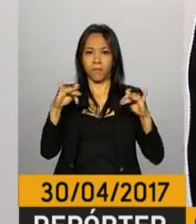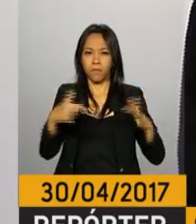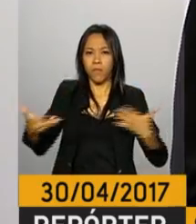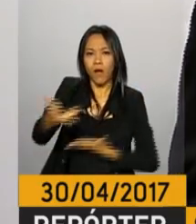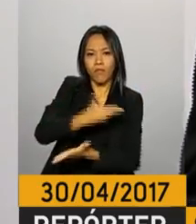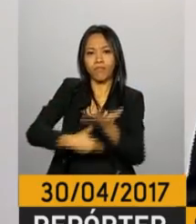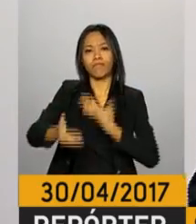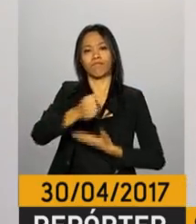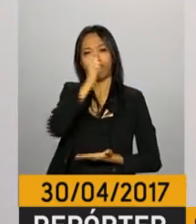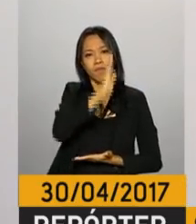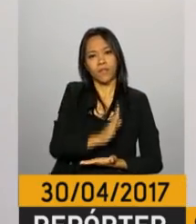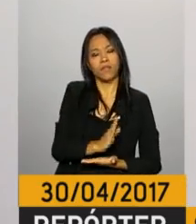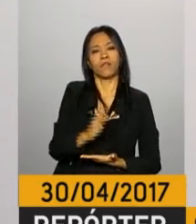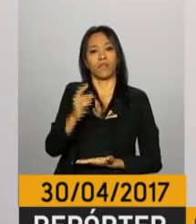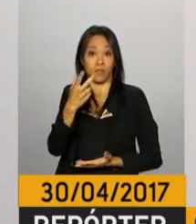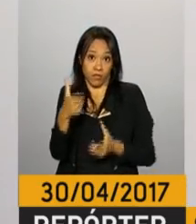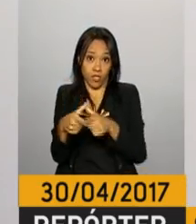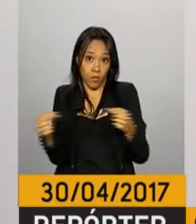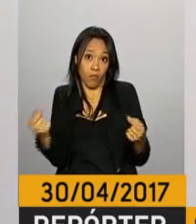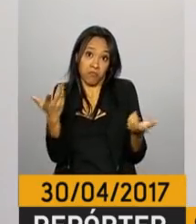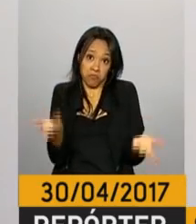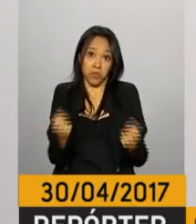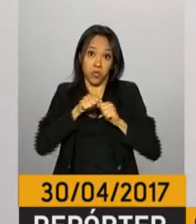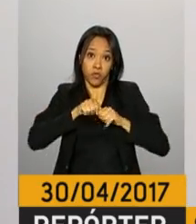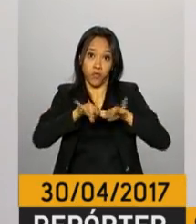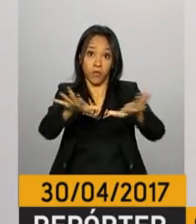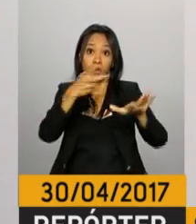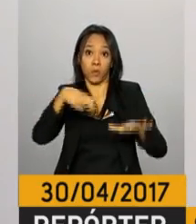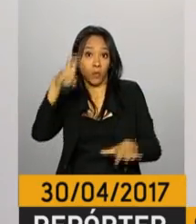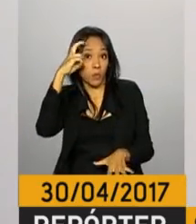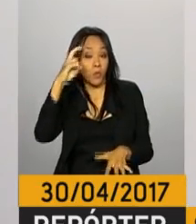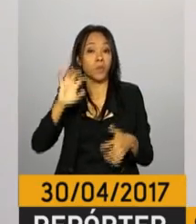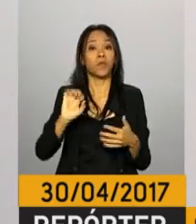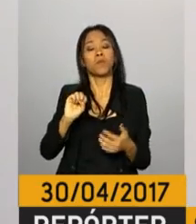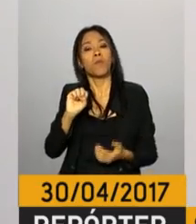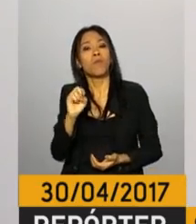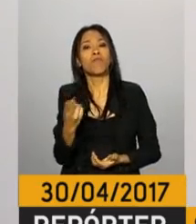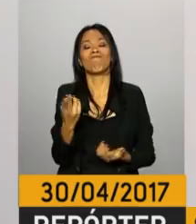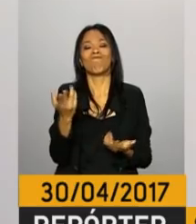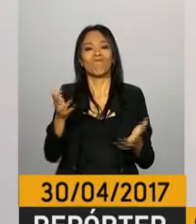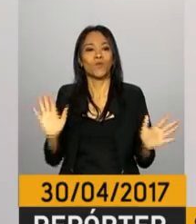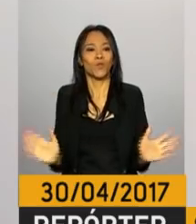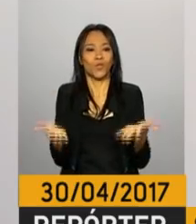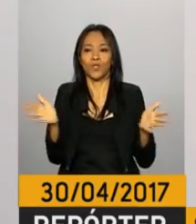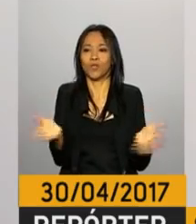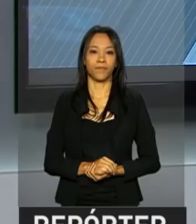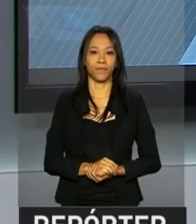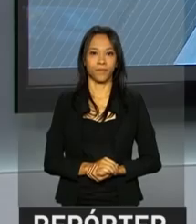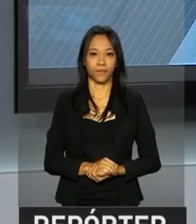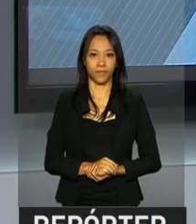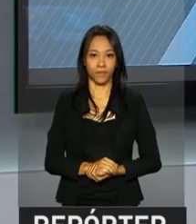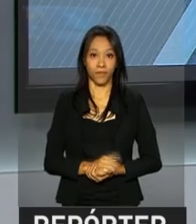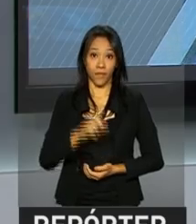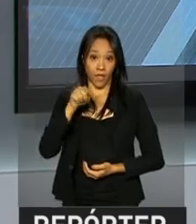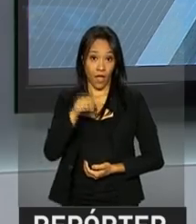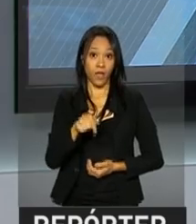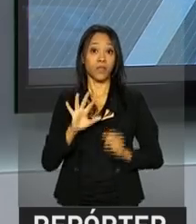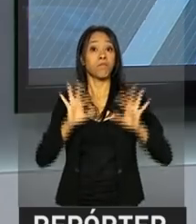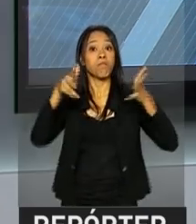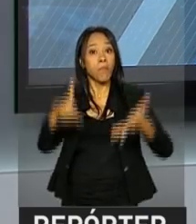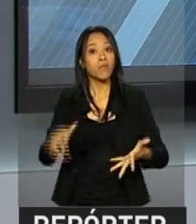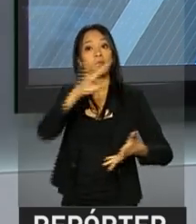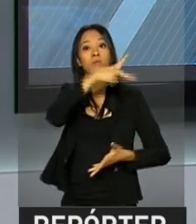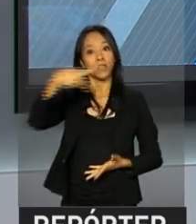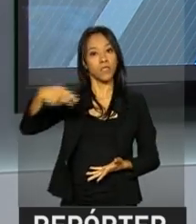japoneses, seja pela difusão da cultura, seja pelo estímulo de novos negócios. Essa foi a participação